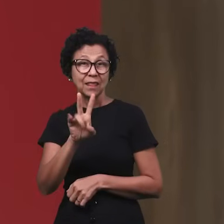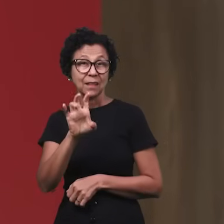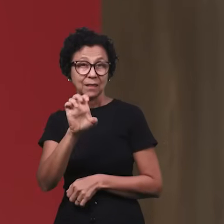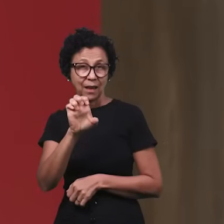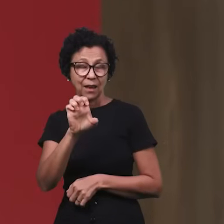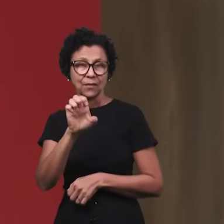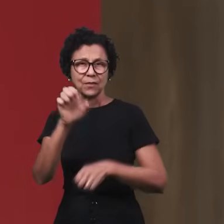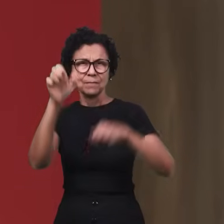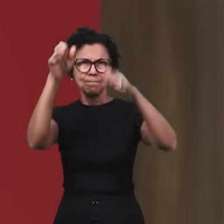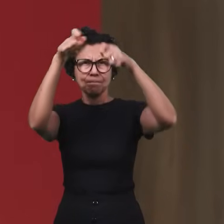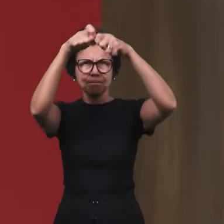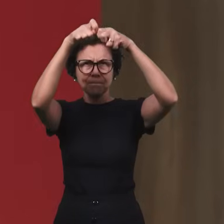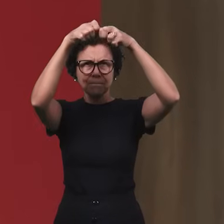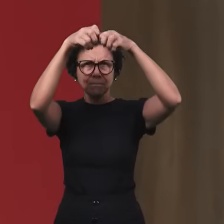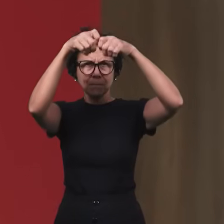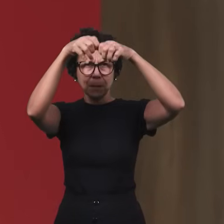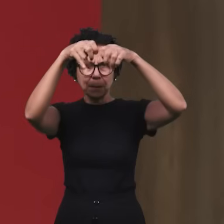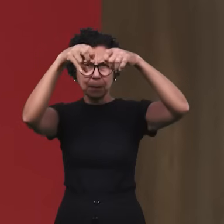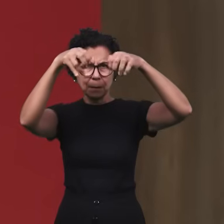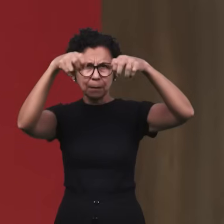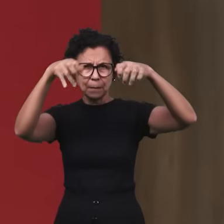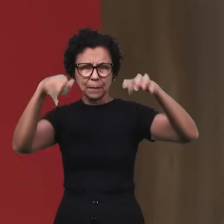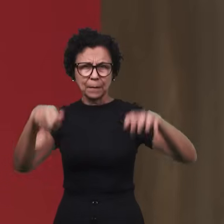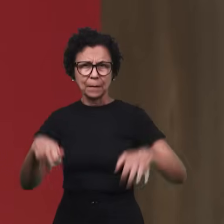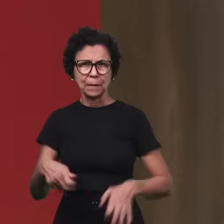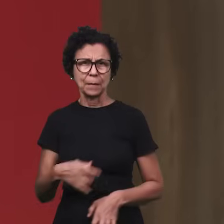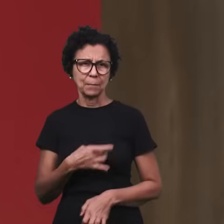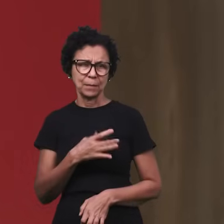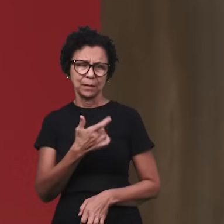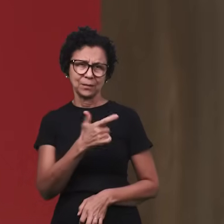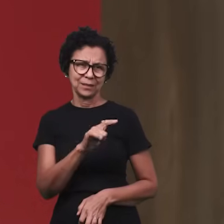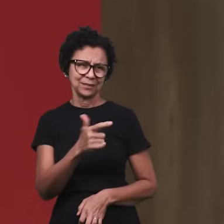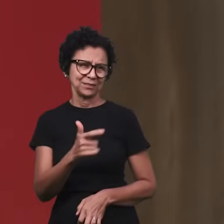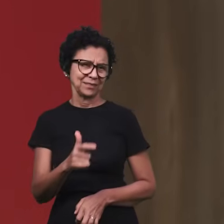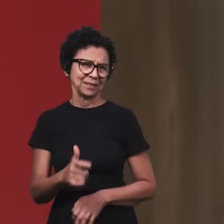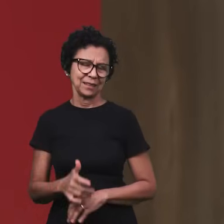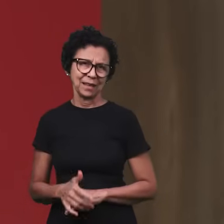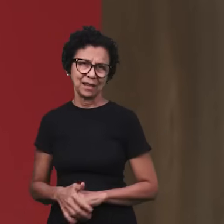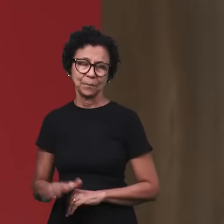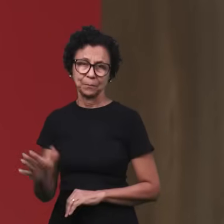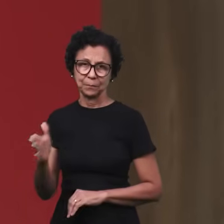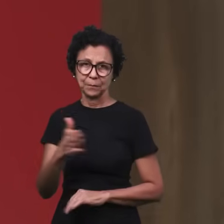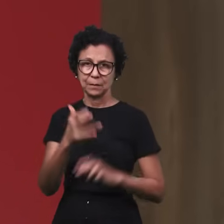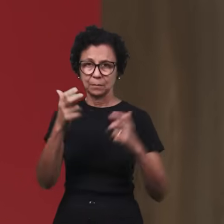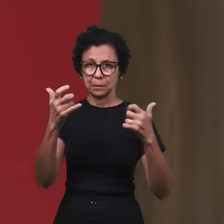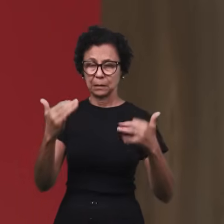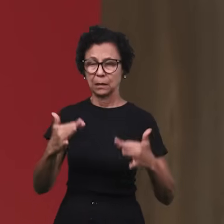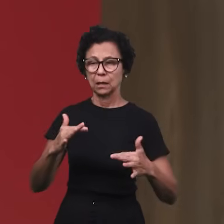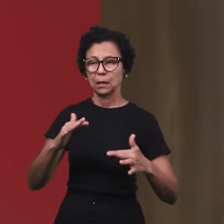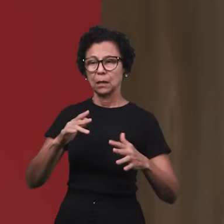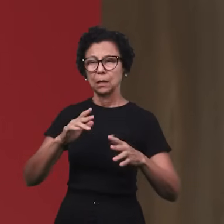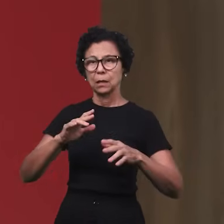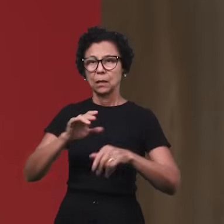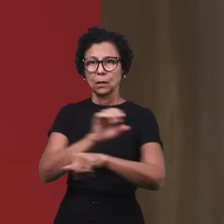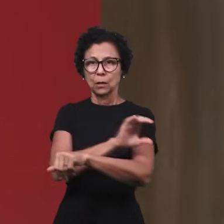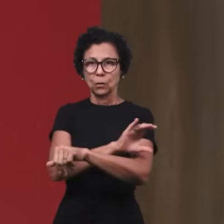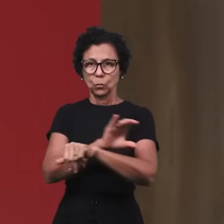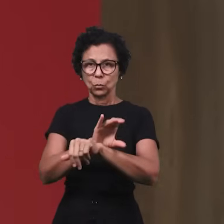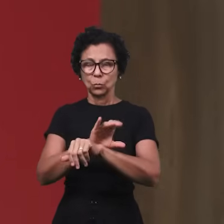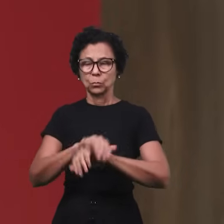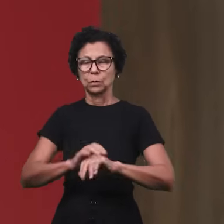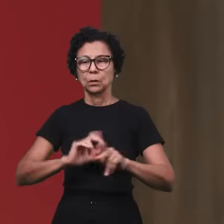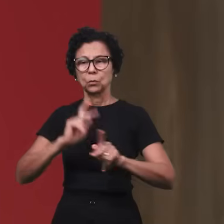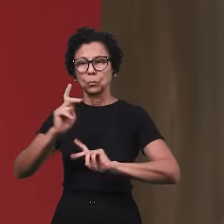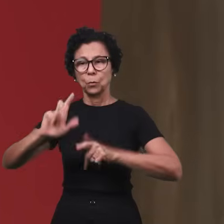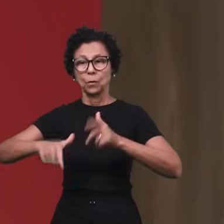versículo, que fala, né, não temerá por causa da neve. Em Israel, o verão